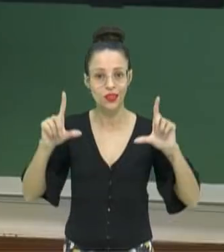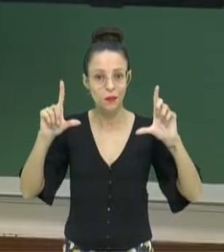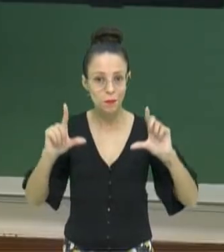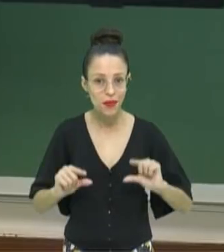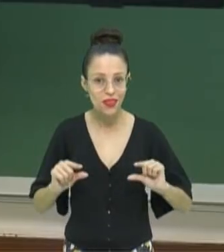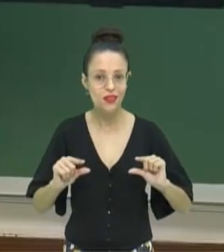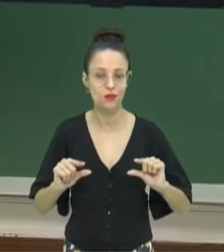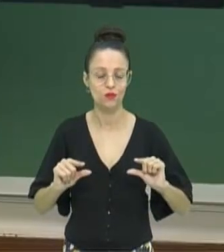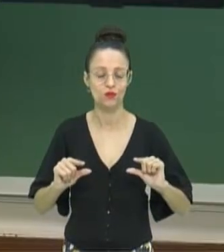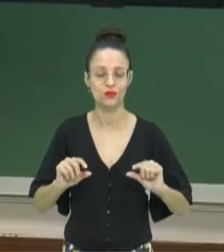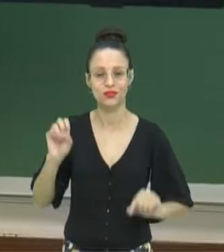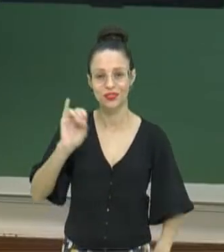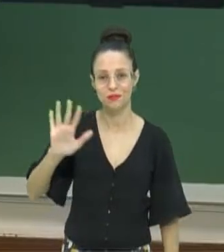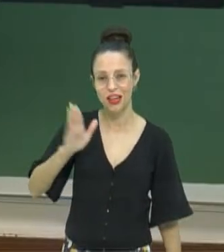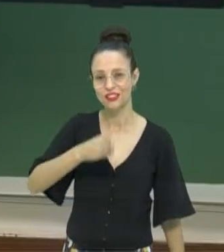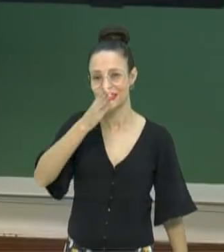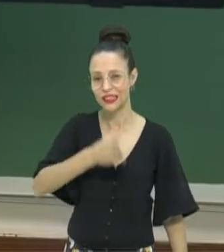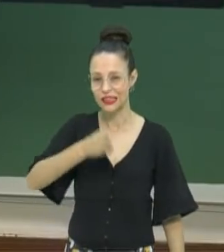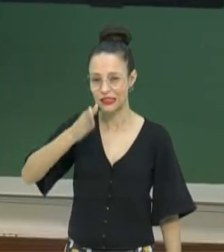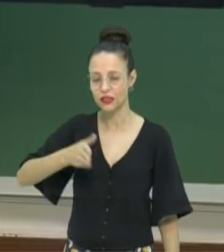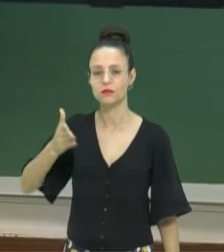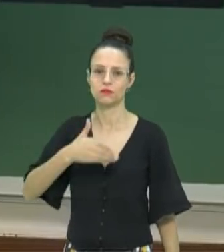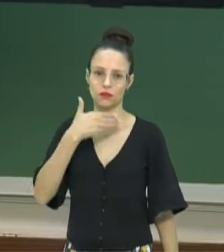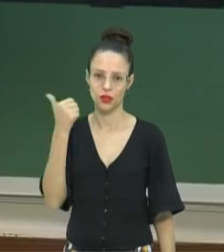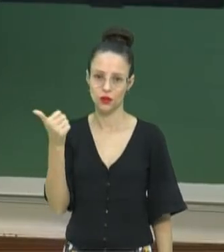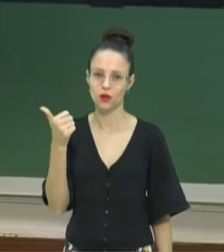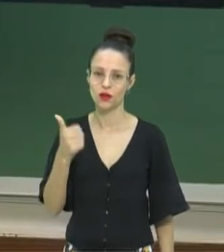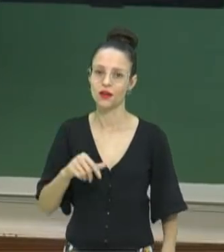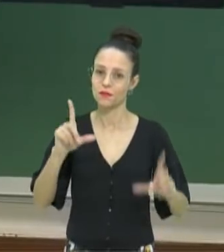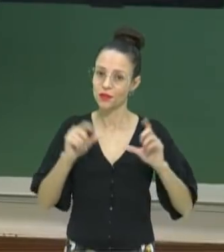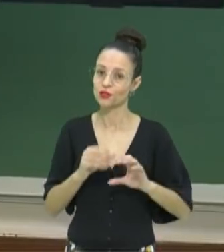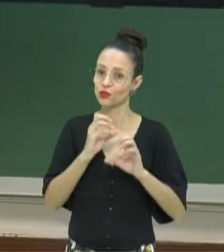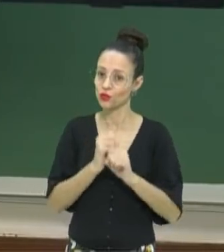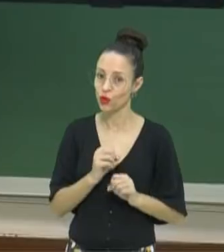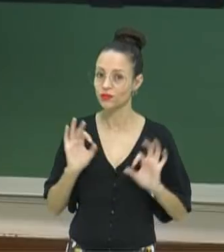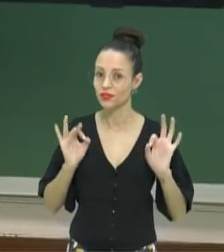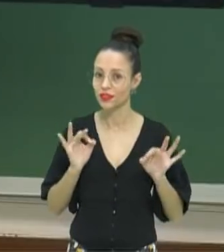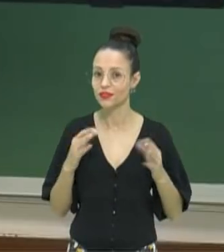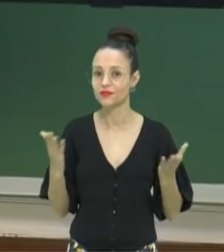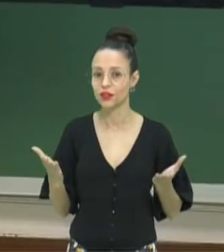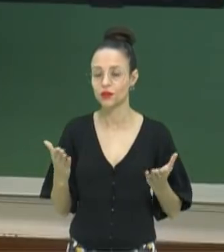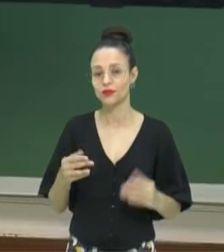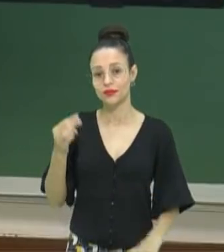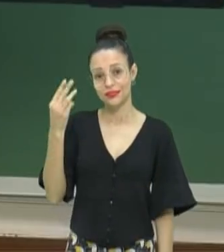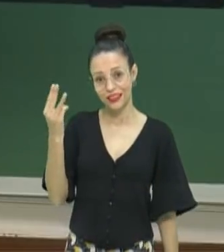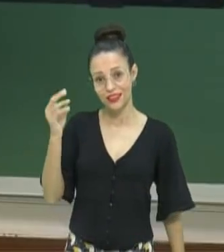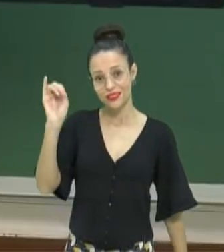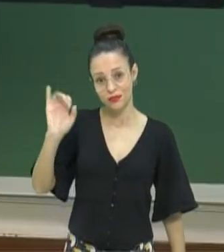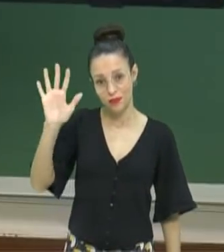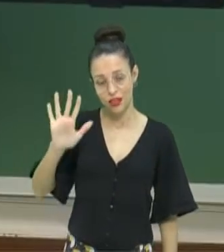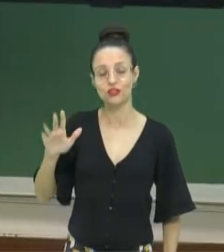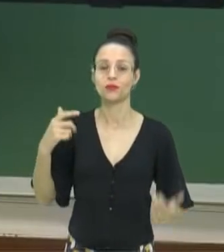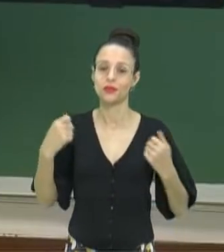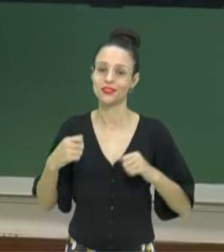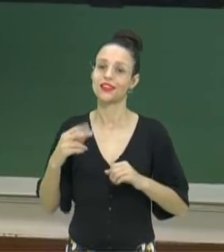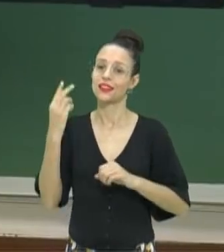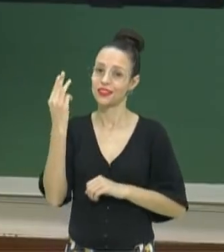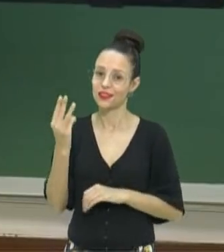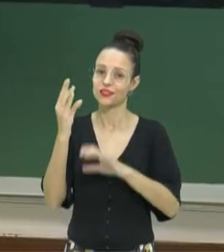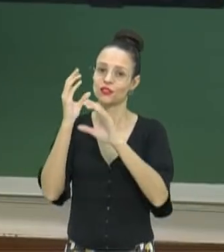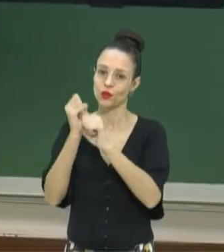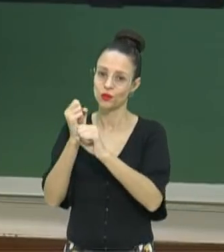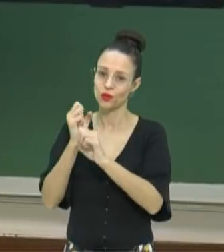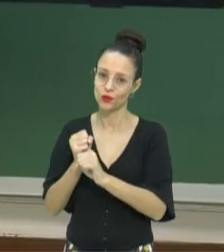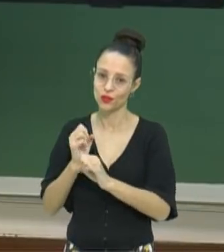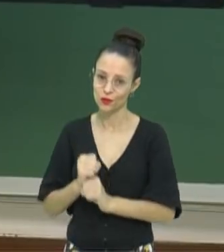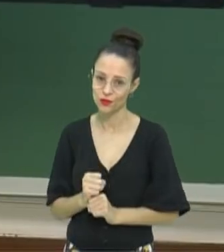você conseguir repartir, melhor, porque é menos conta, né? Se você tiver 3 figuras, 3 conta para calcular